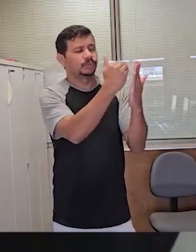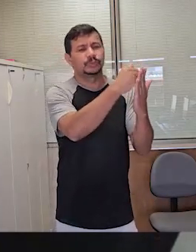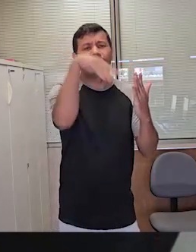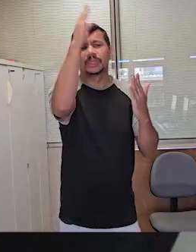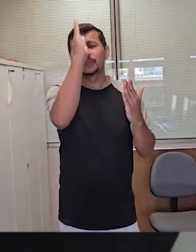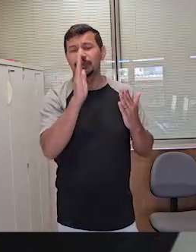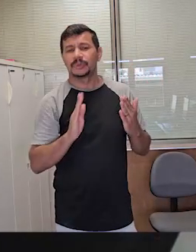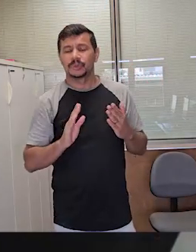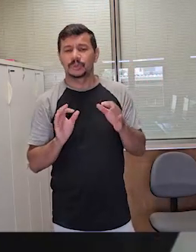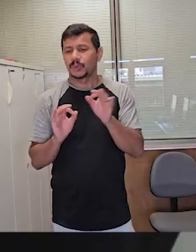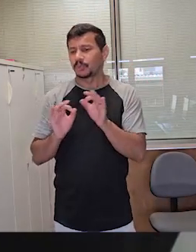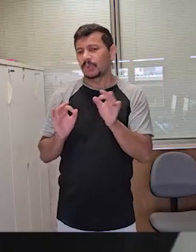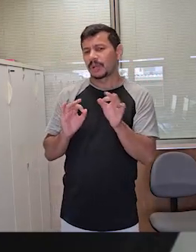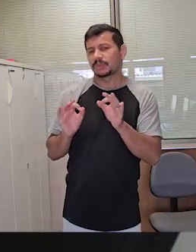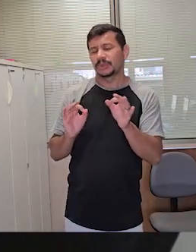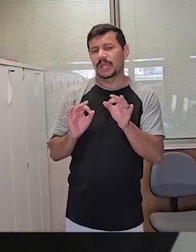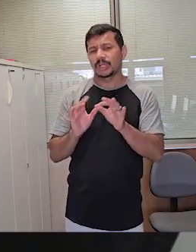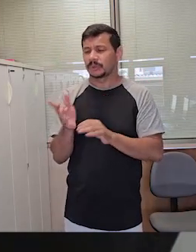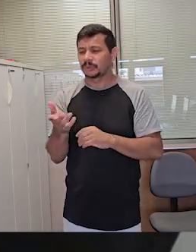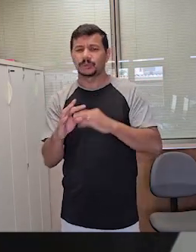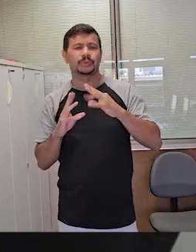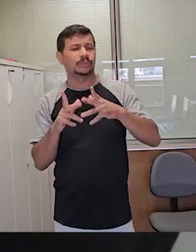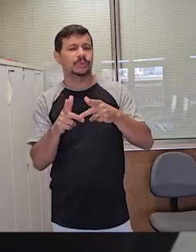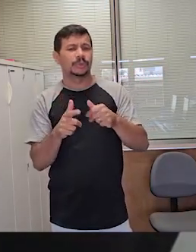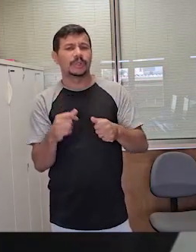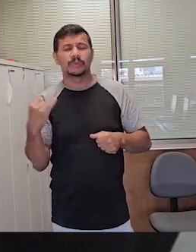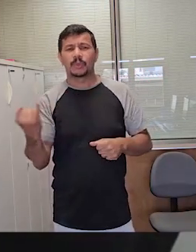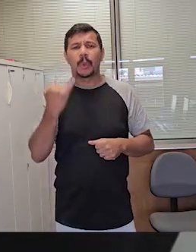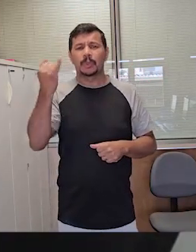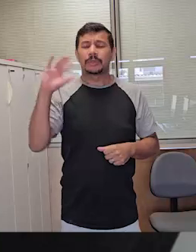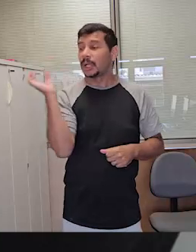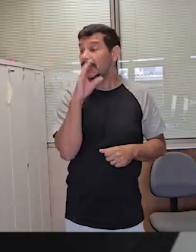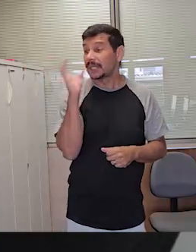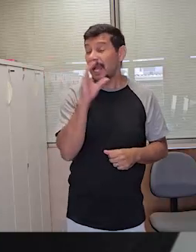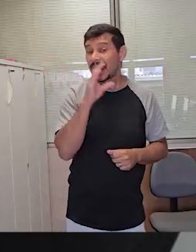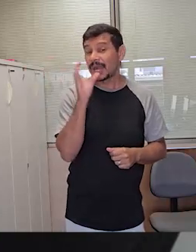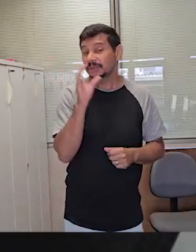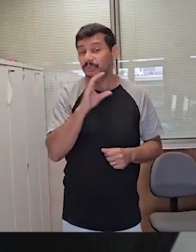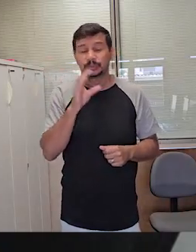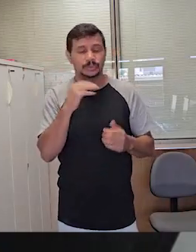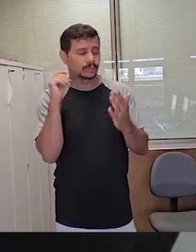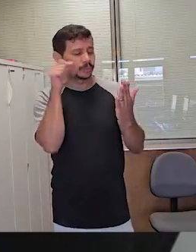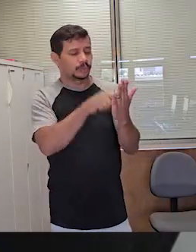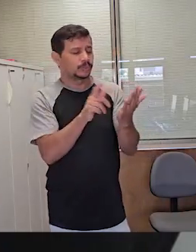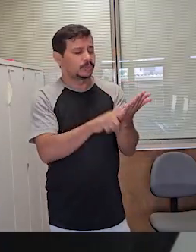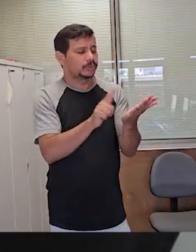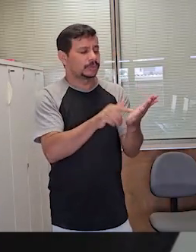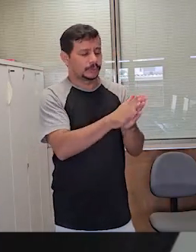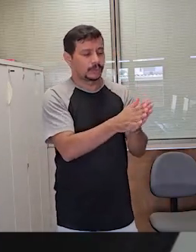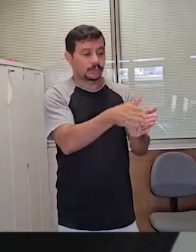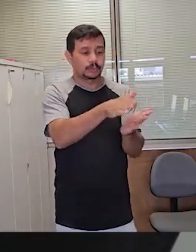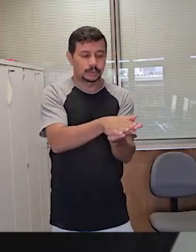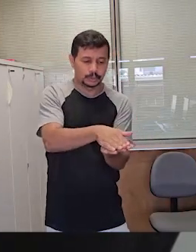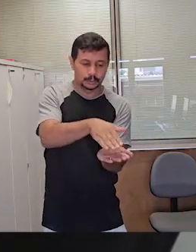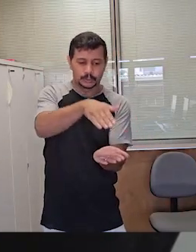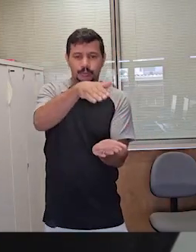nacional tenta-se fazer uma unificação das demandas, ver aquelas que são mais urgentes, porque não adianta colocar tudo no papel, porque vai ficar uma bíblia